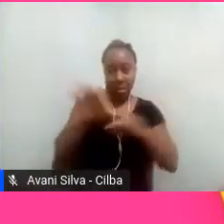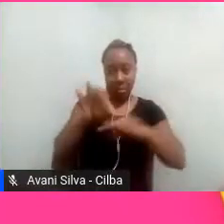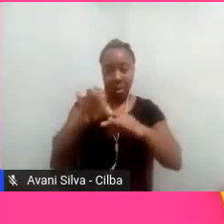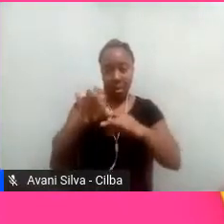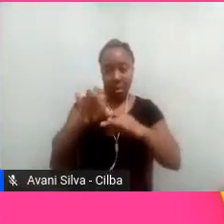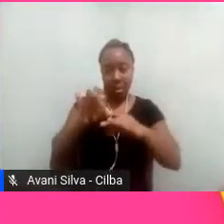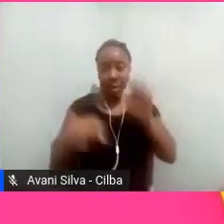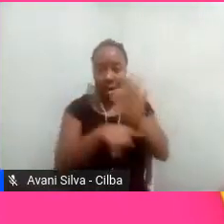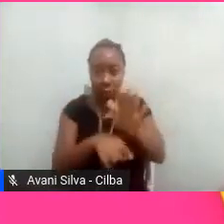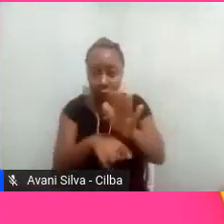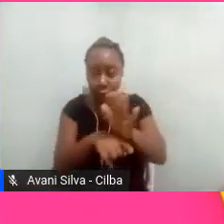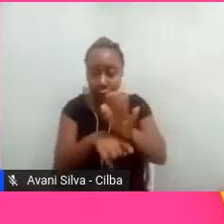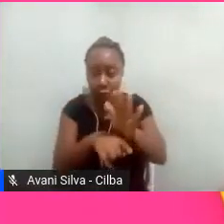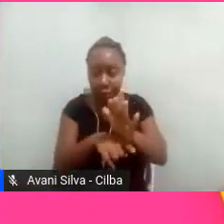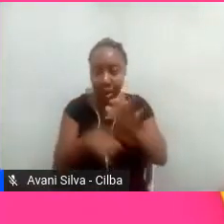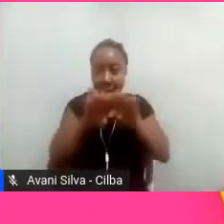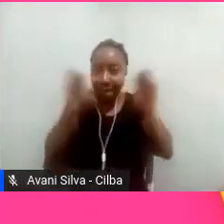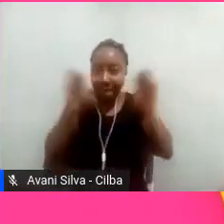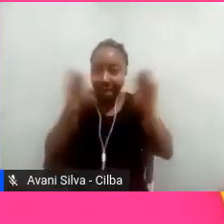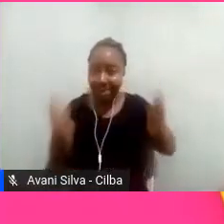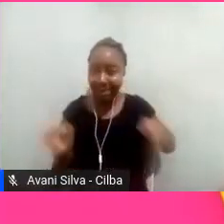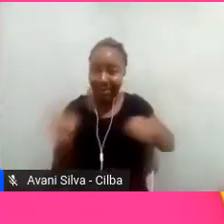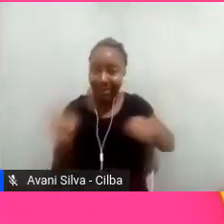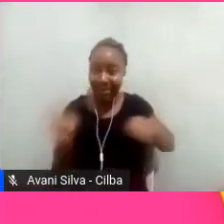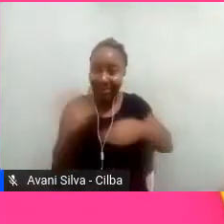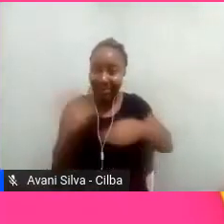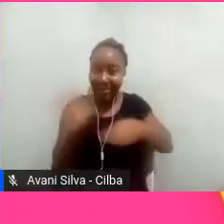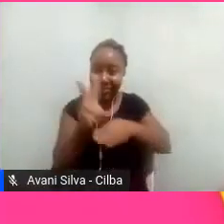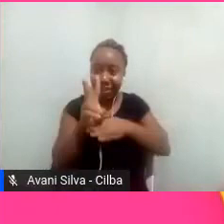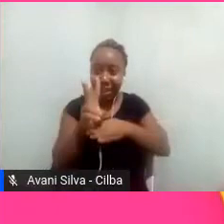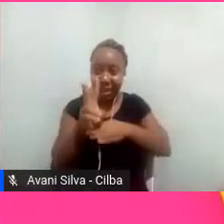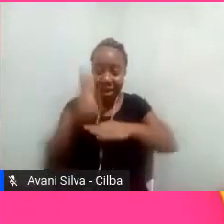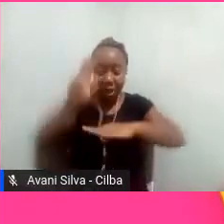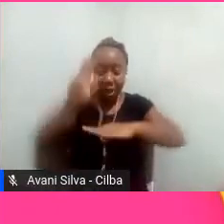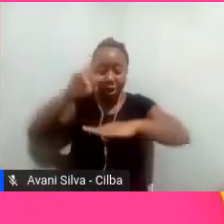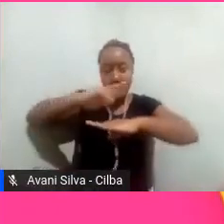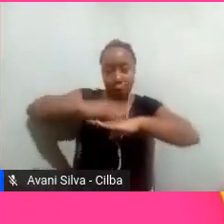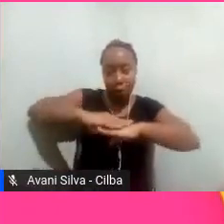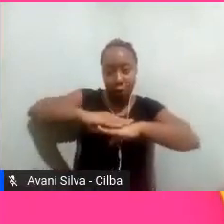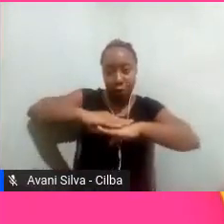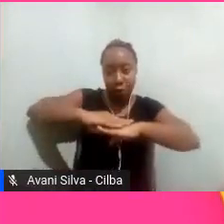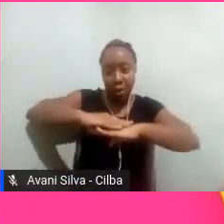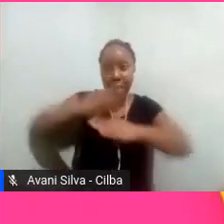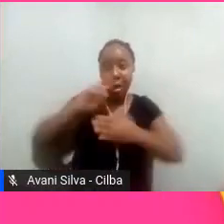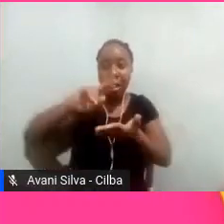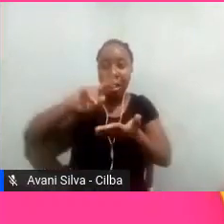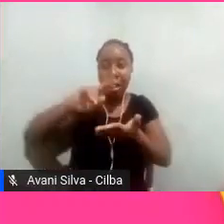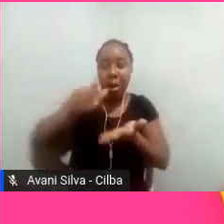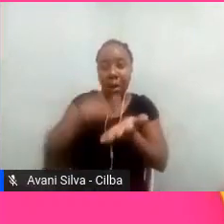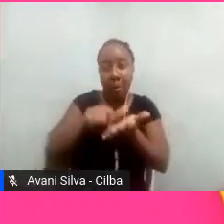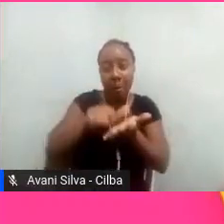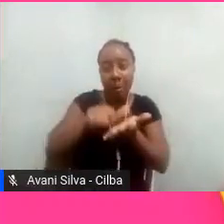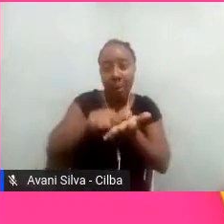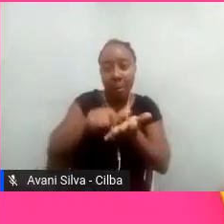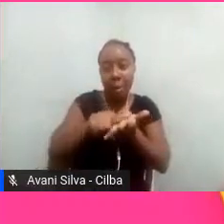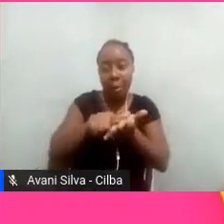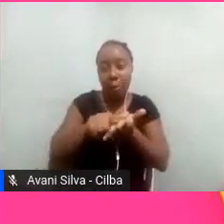o papel e riscar. Para que a madeira não corresse na mesa, eu coloquei um EVA aqui,